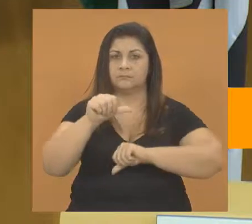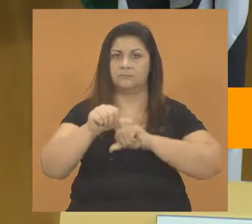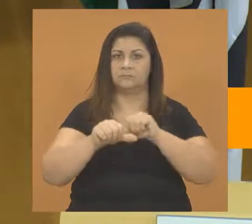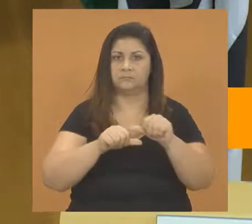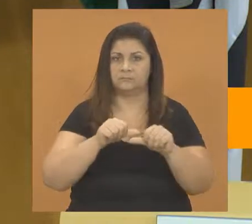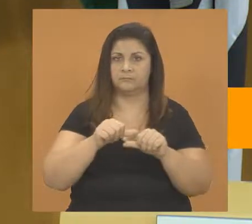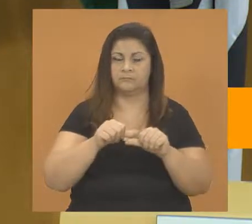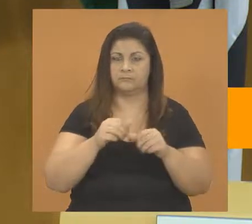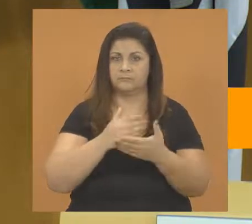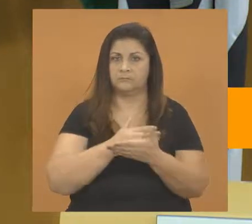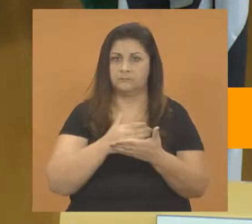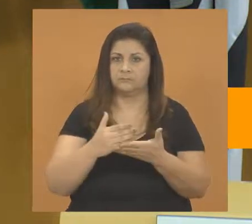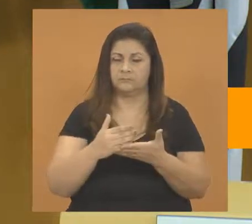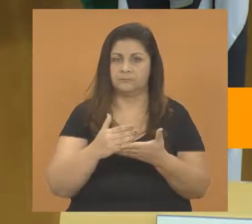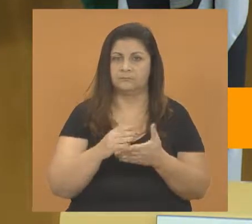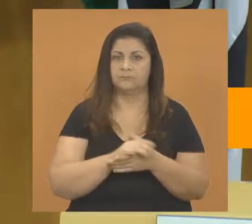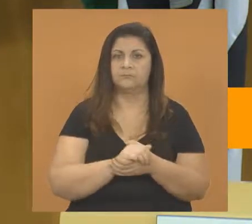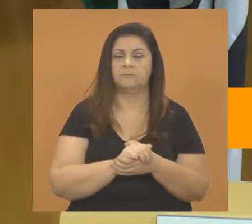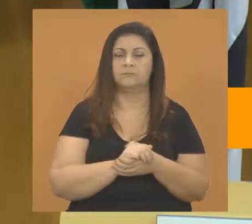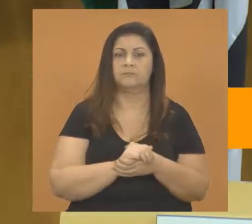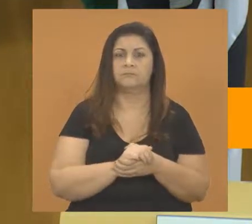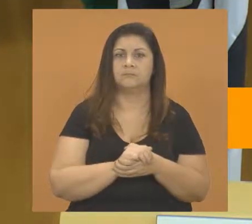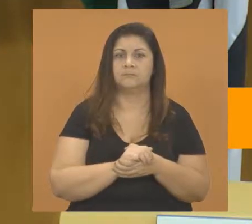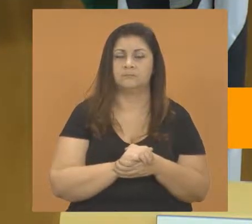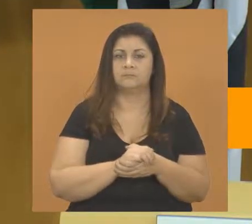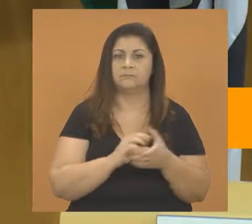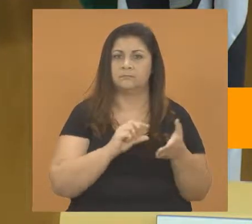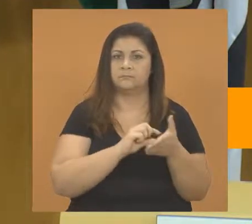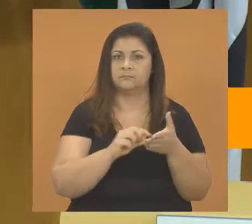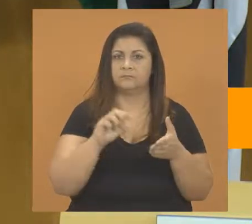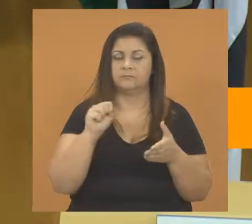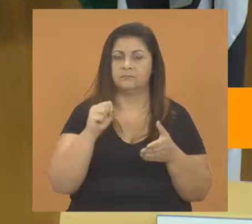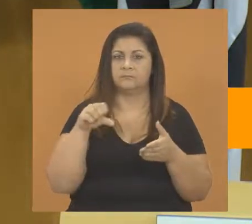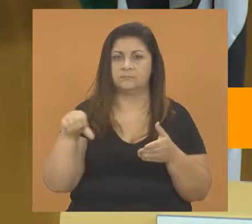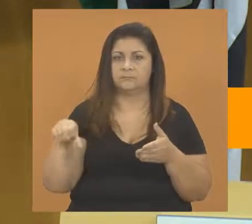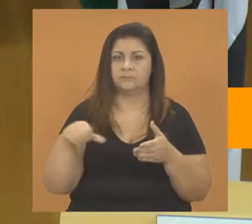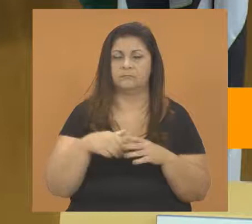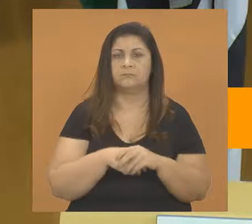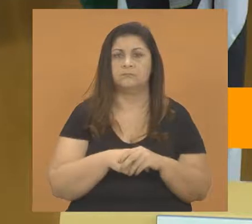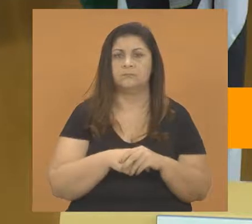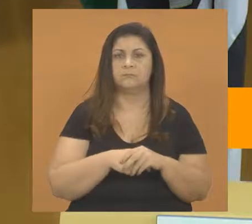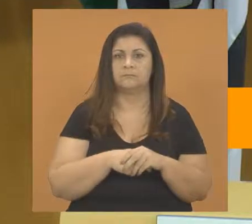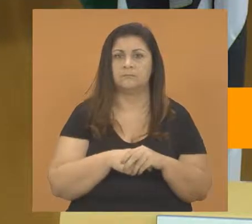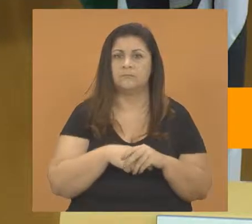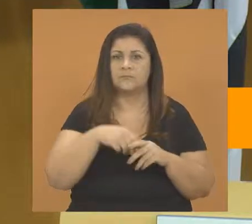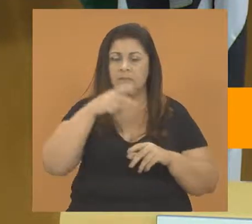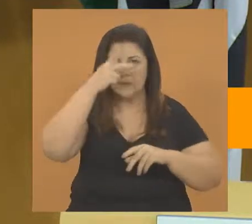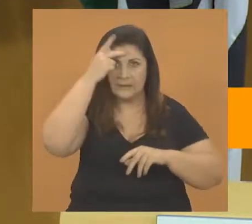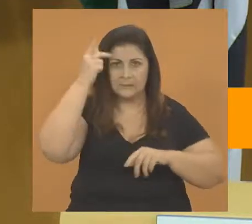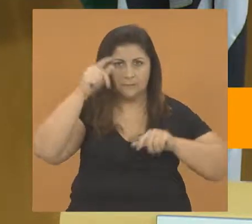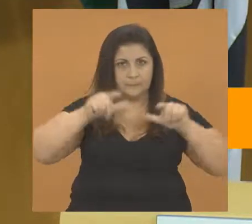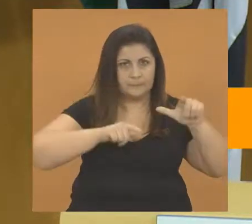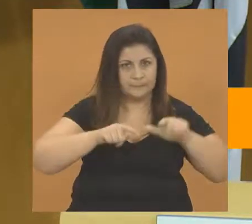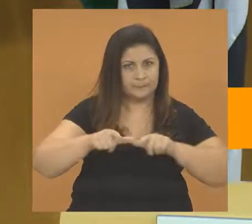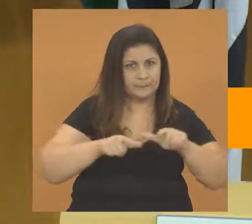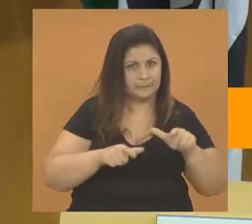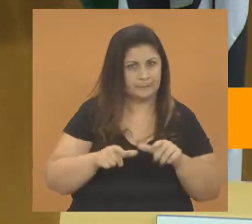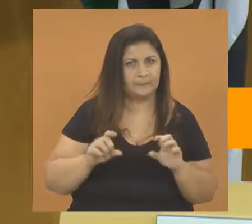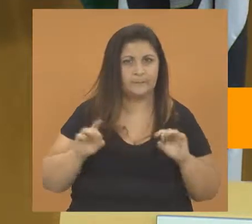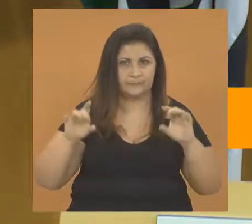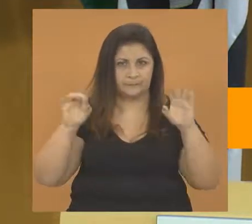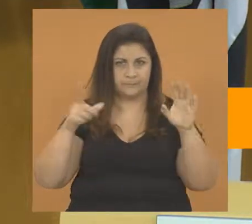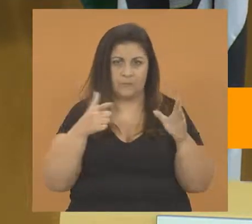com a seguinte alteração artigo 89 os cargos de provimento em comissão da administração